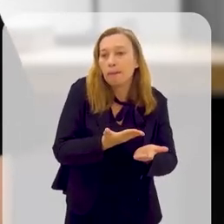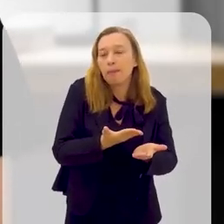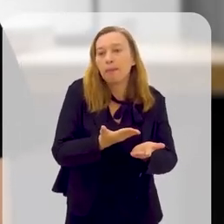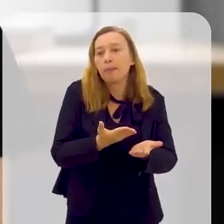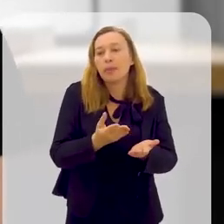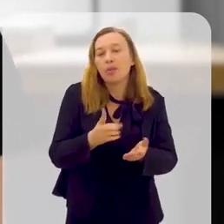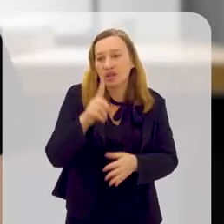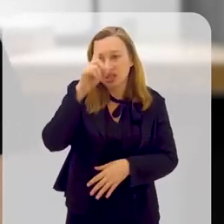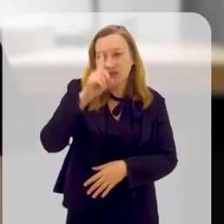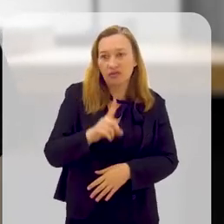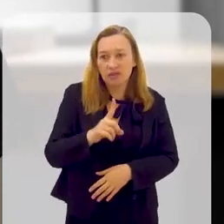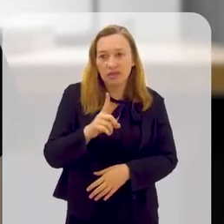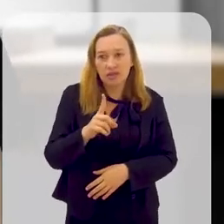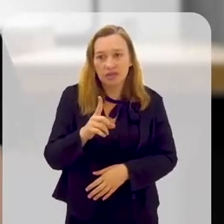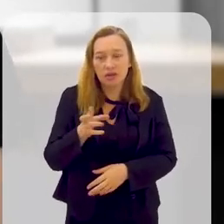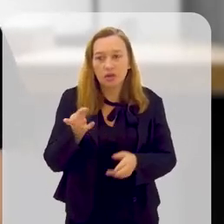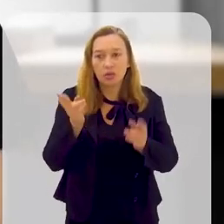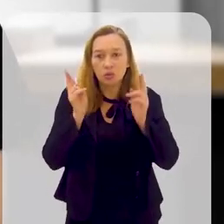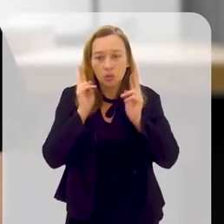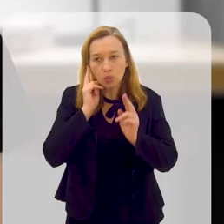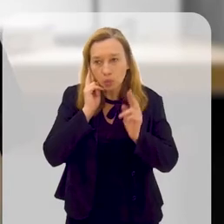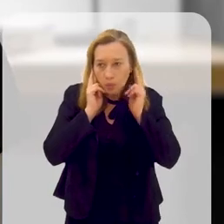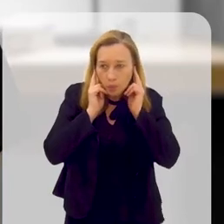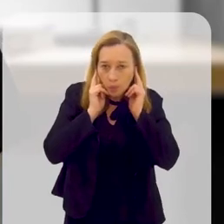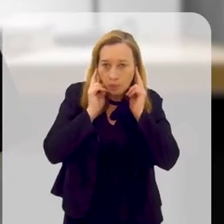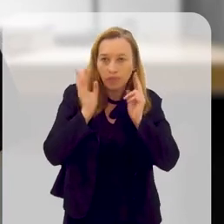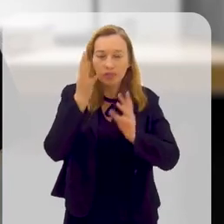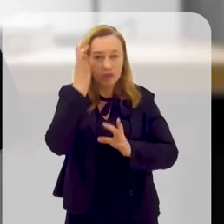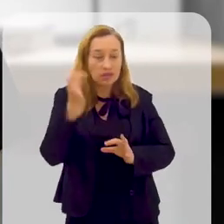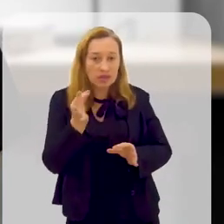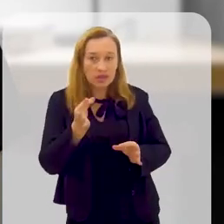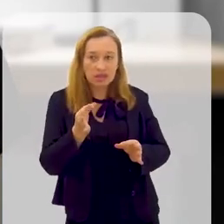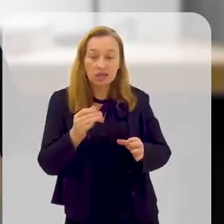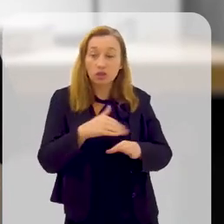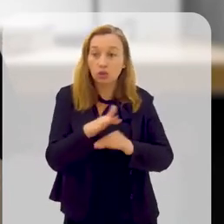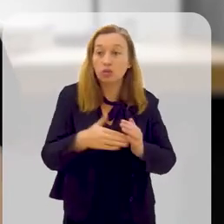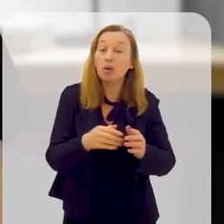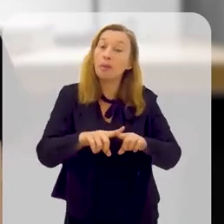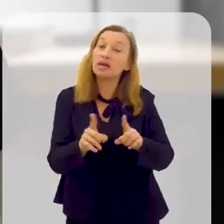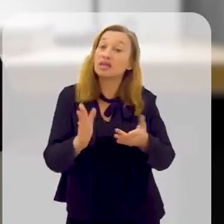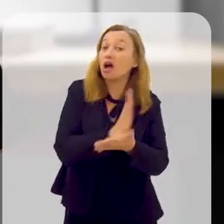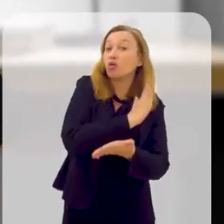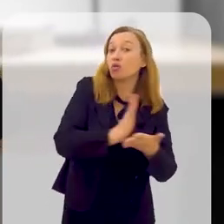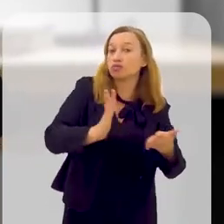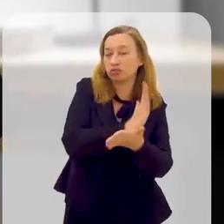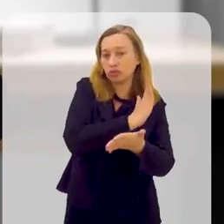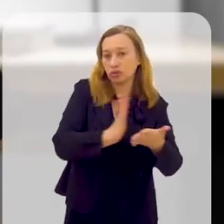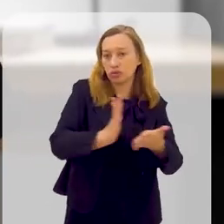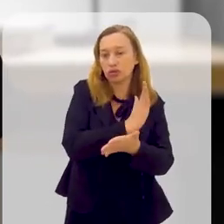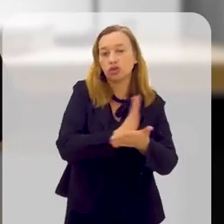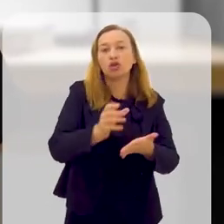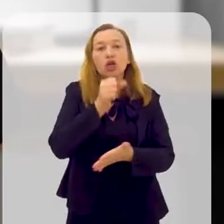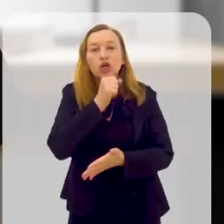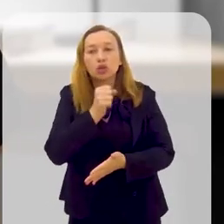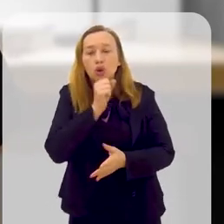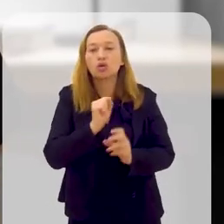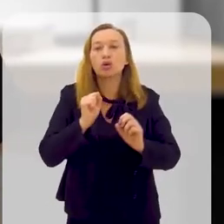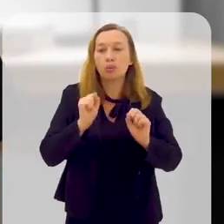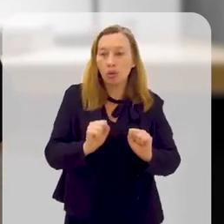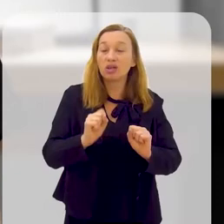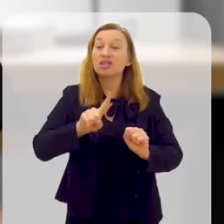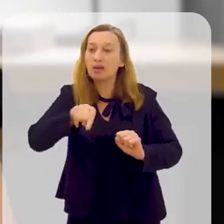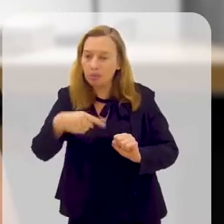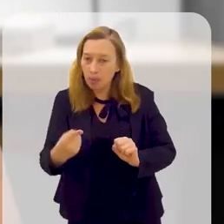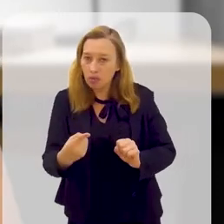a ter uma deficiência auditiva eu diria não diria a maioria porque também não fiz pesquisa mas eu diria que muitas com